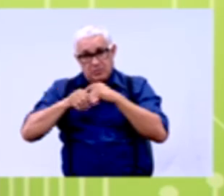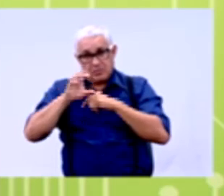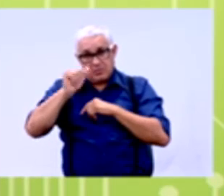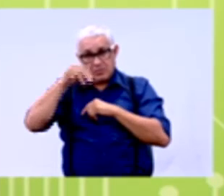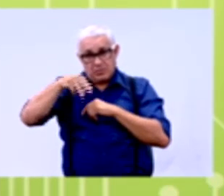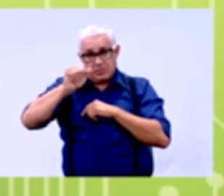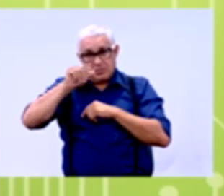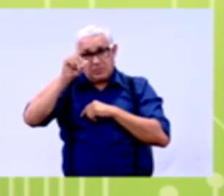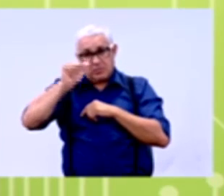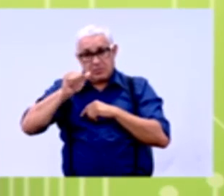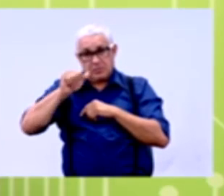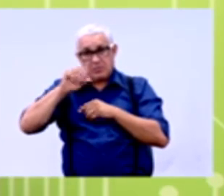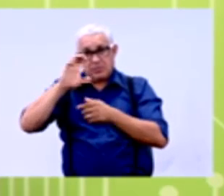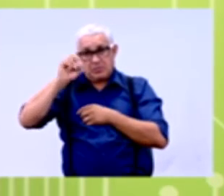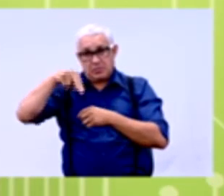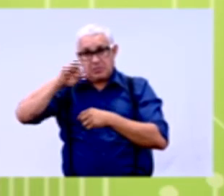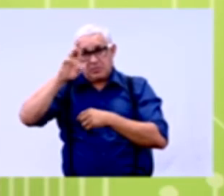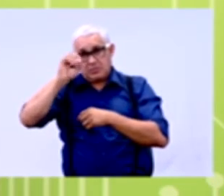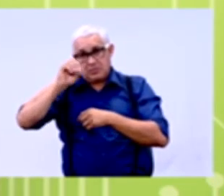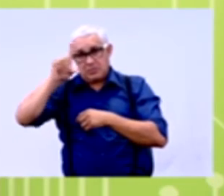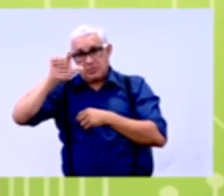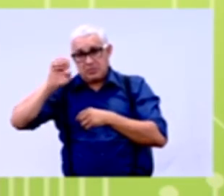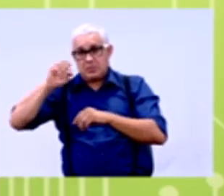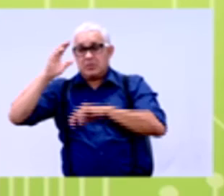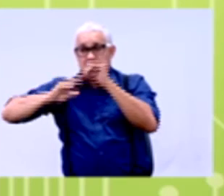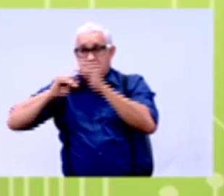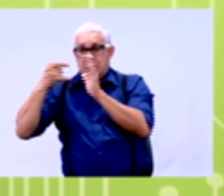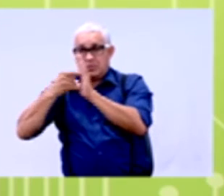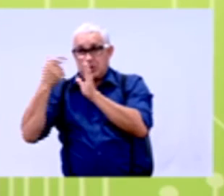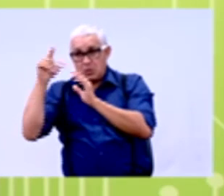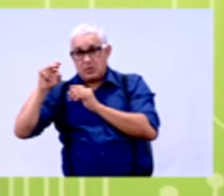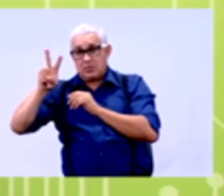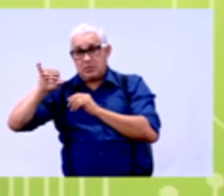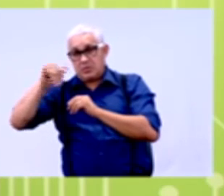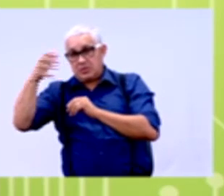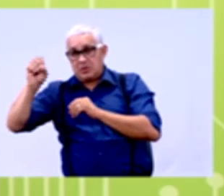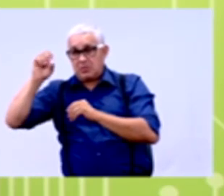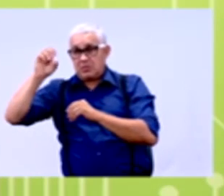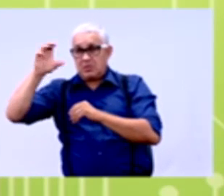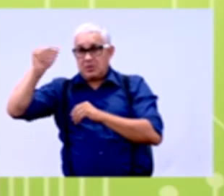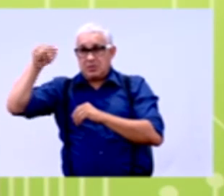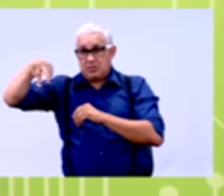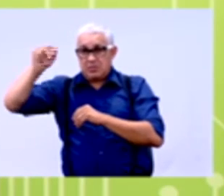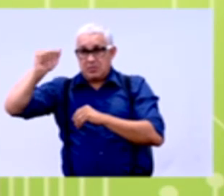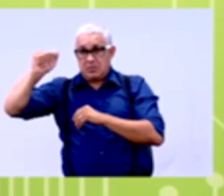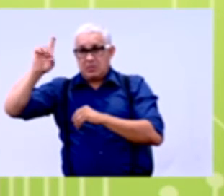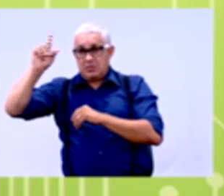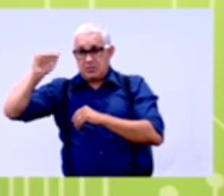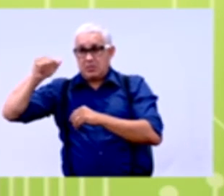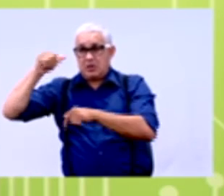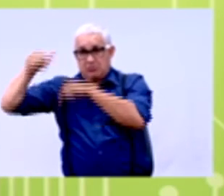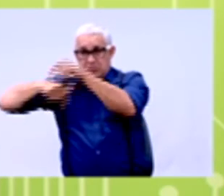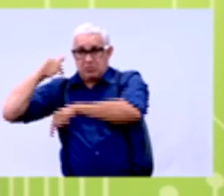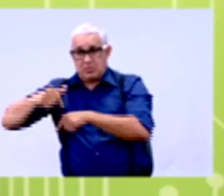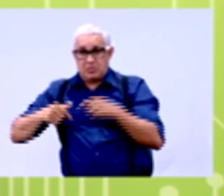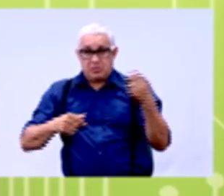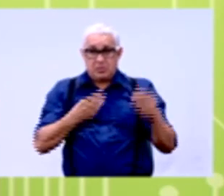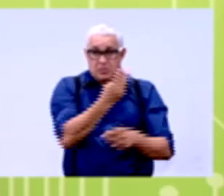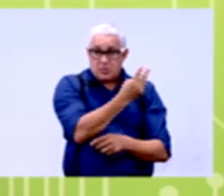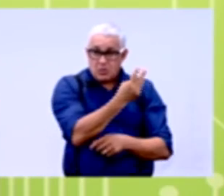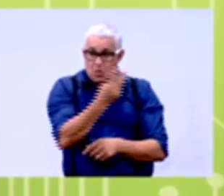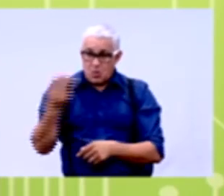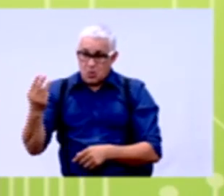de controle e um outro desenvolvedor trabalhando com a camada de visão. Então podemos estar trabalhando aí tranquilamente com 3 desenvolvedores